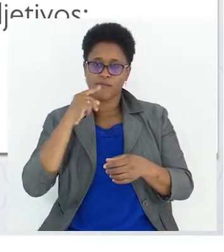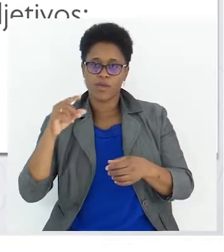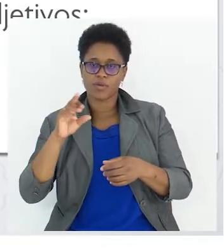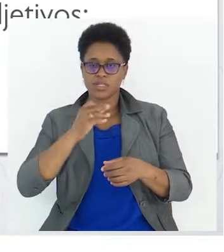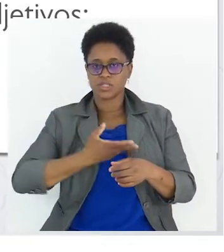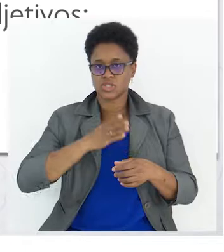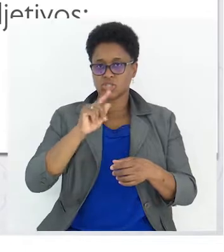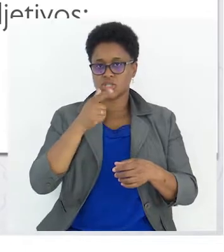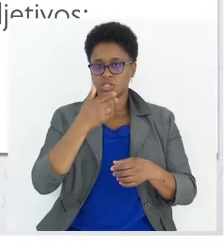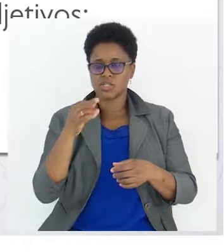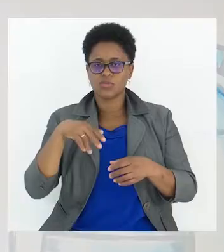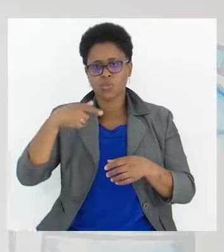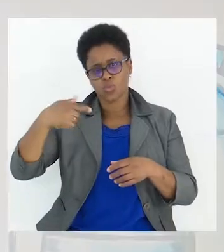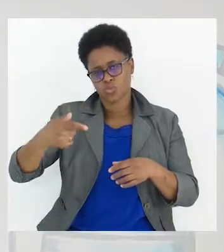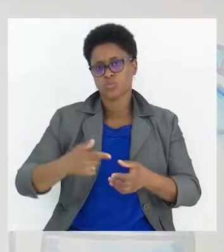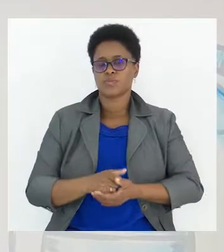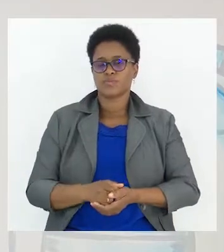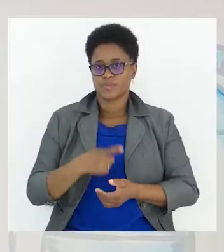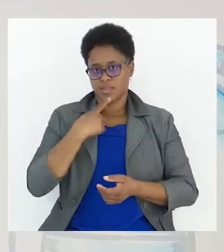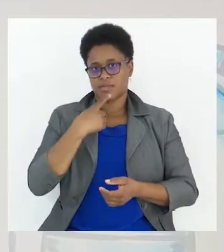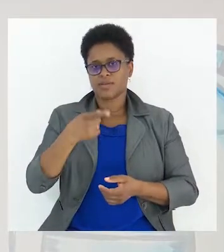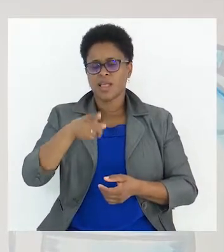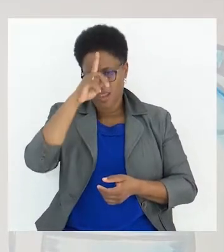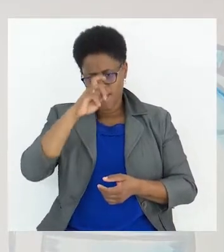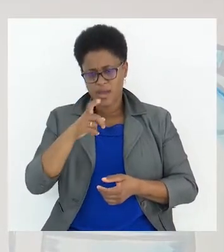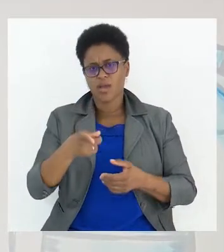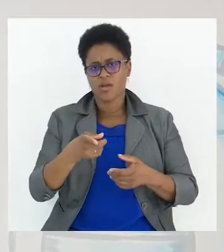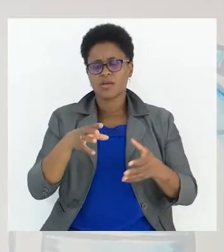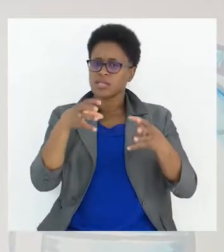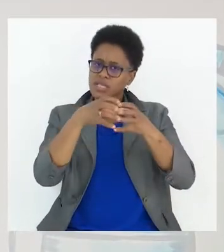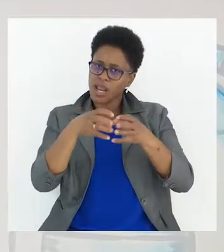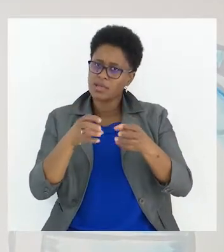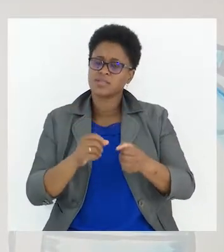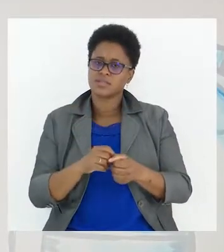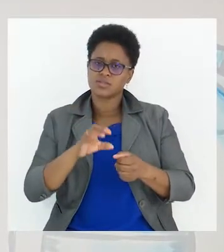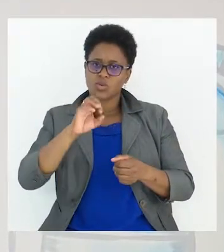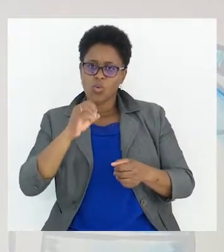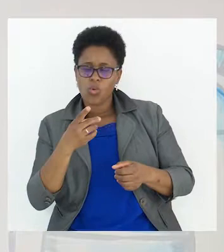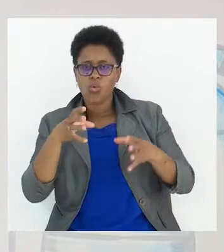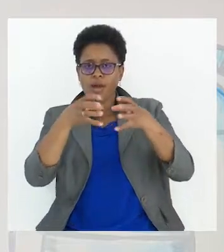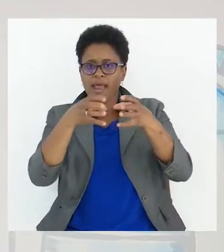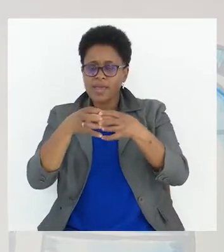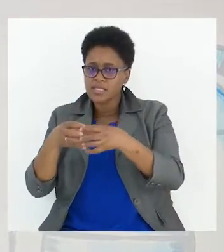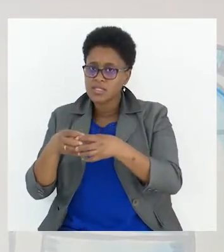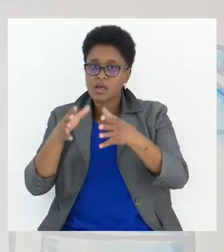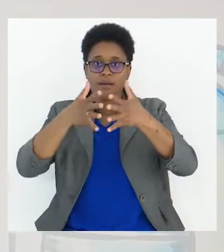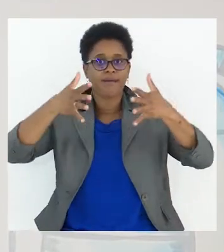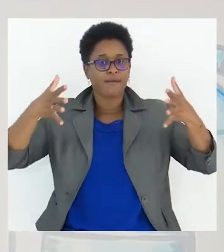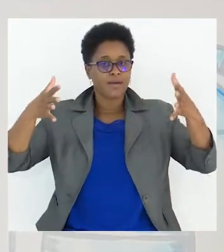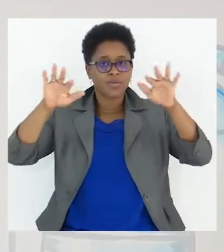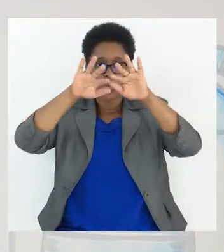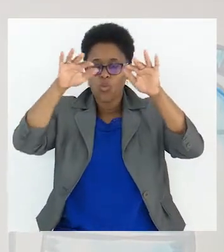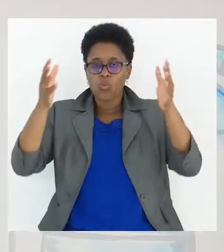adjetivos e por aí. Ok? Estás a lembrar agora? O que é isso de classe? Ou classes? Aquele grande